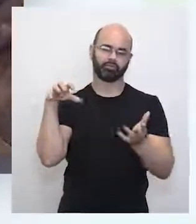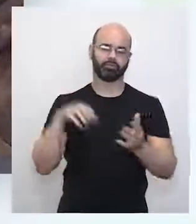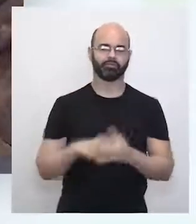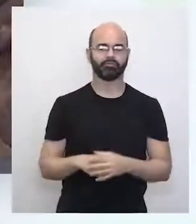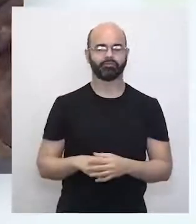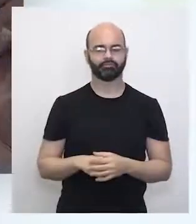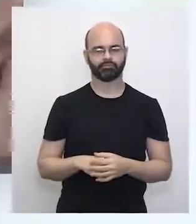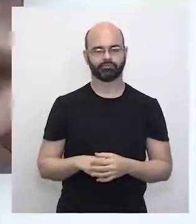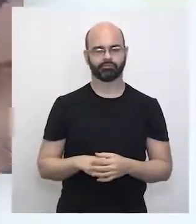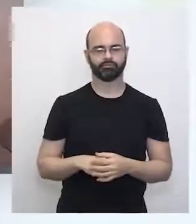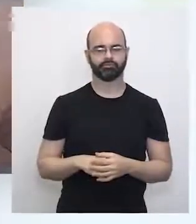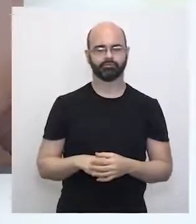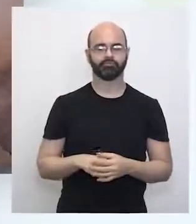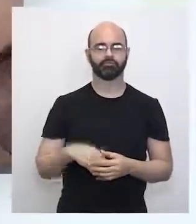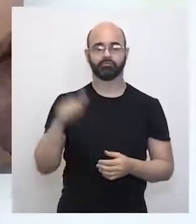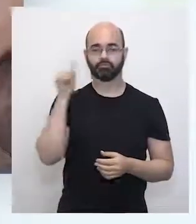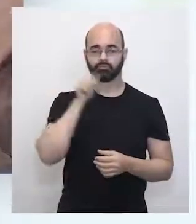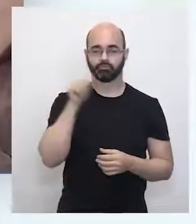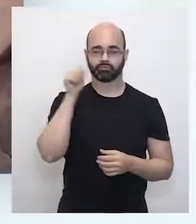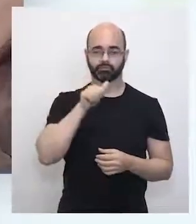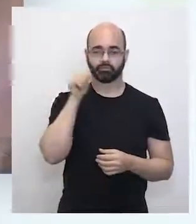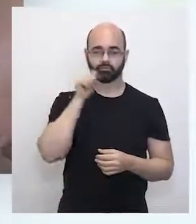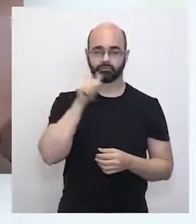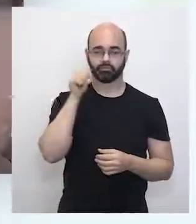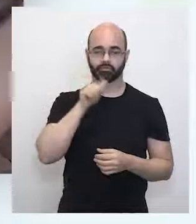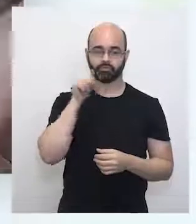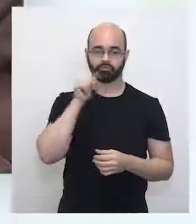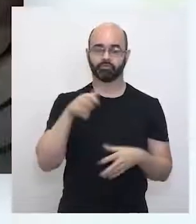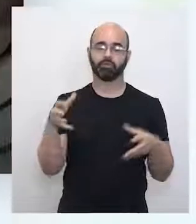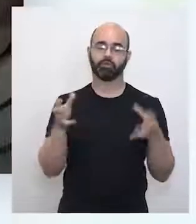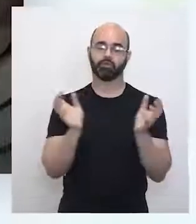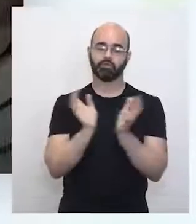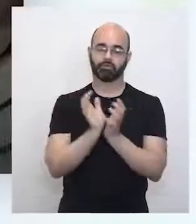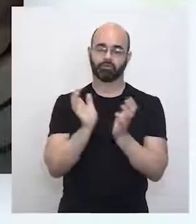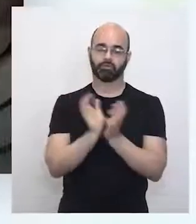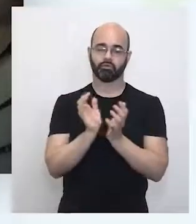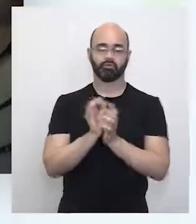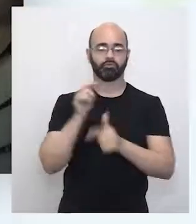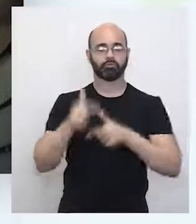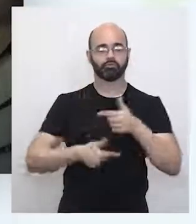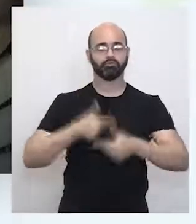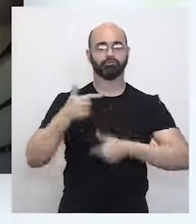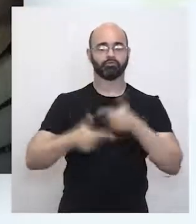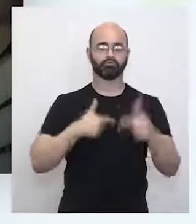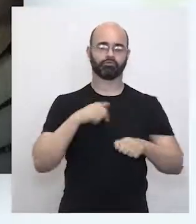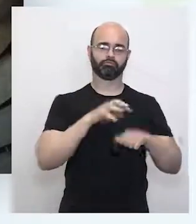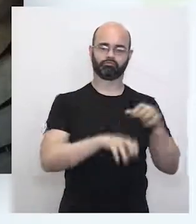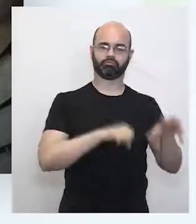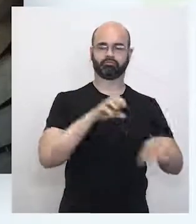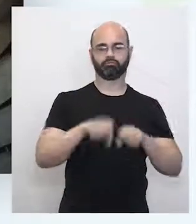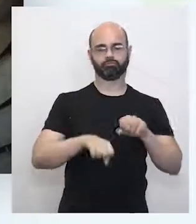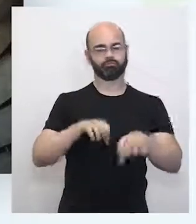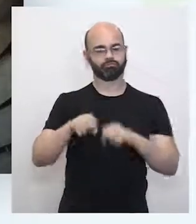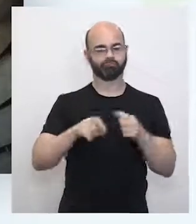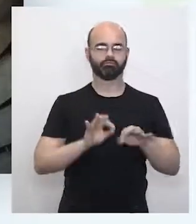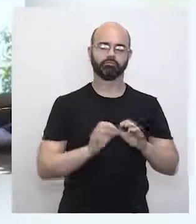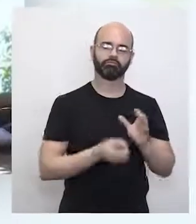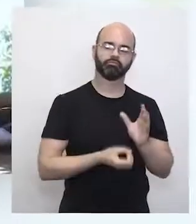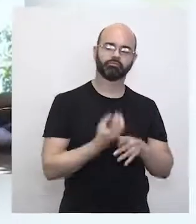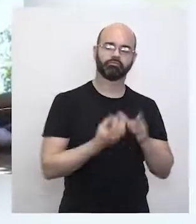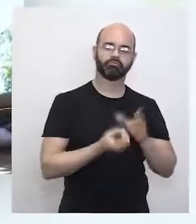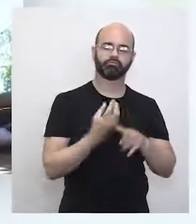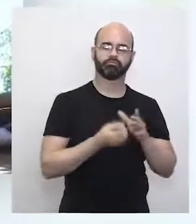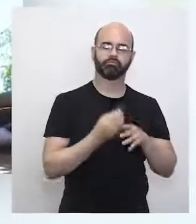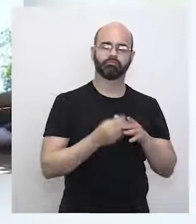grito. A luta das mulheres pela preservação da palmeira e pelo direito à atividade extrativista começou a gerar frutos com